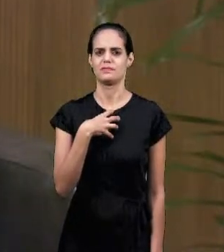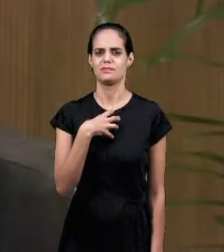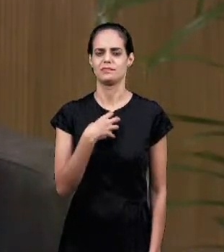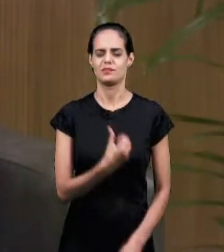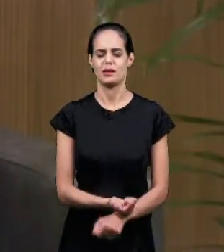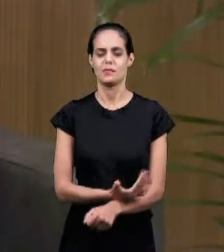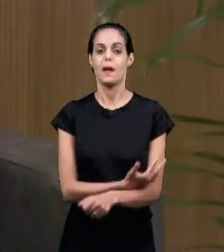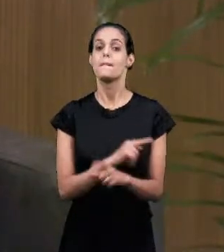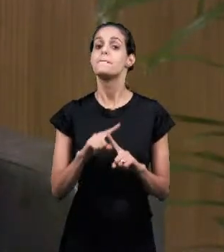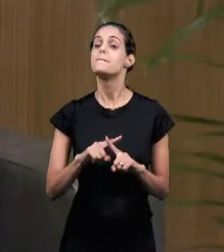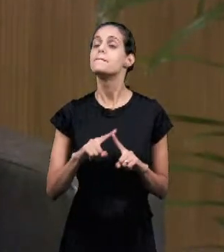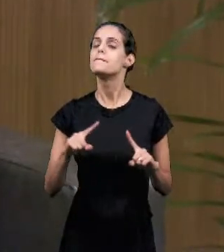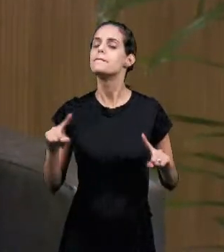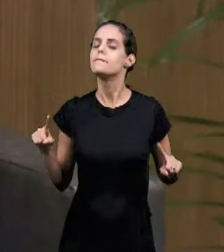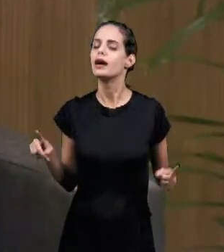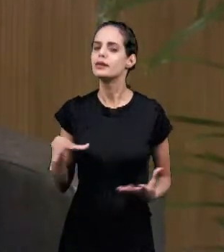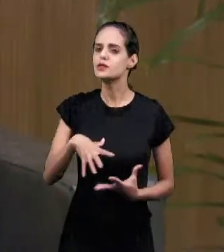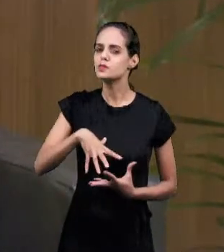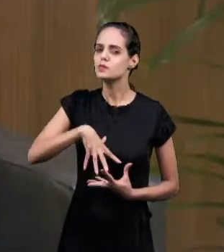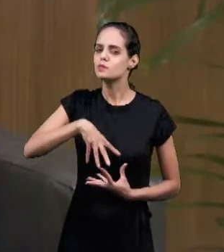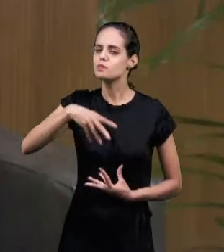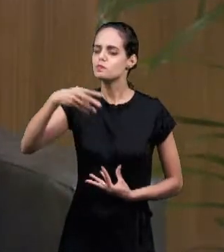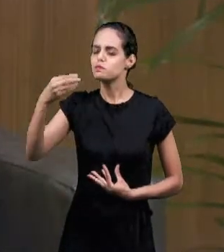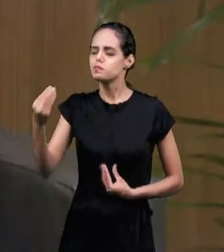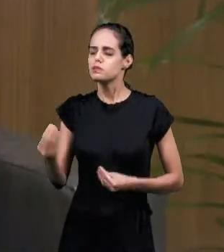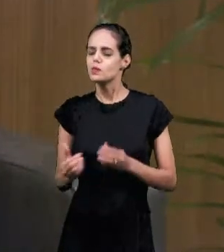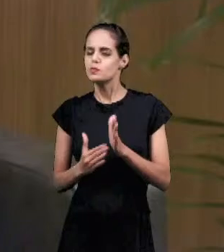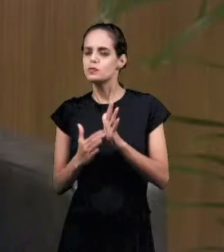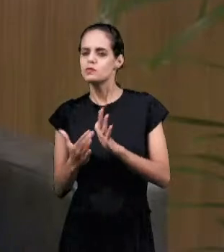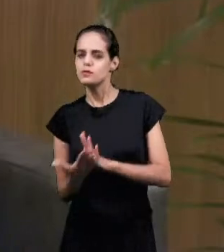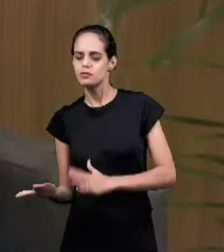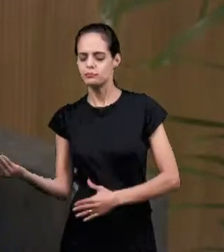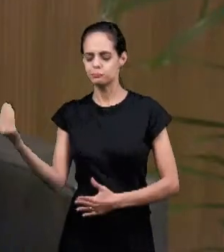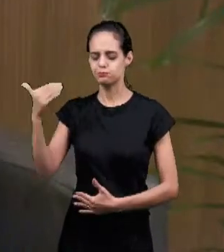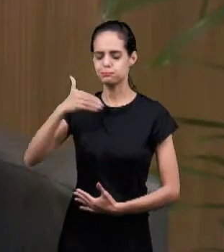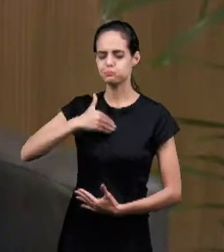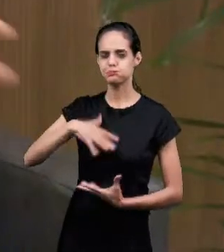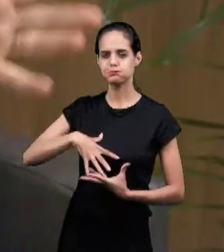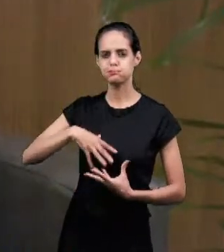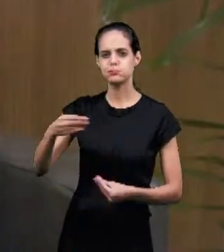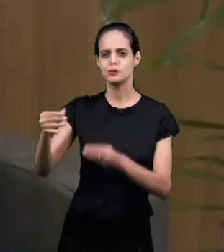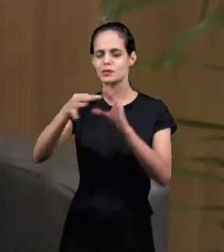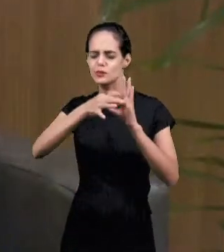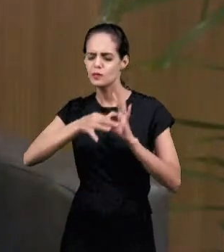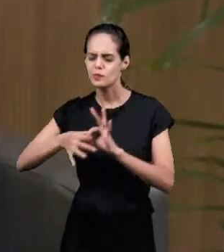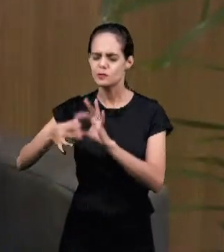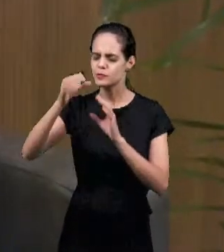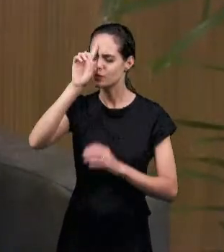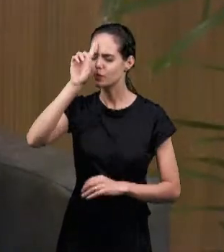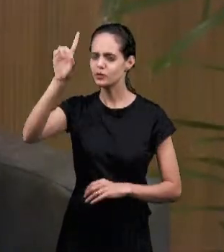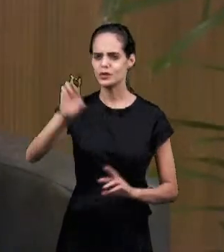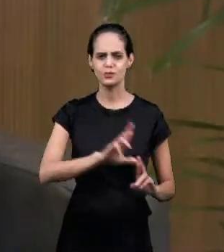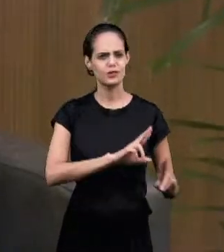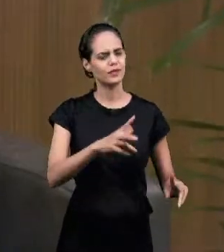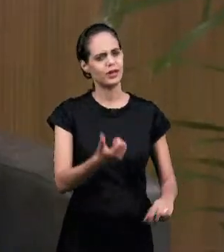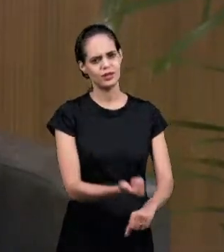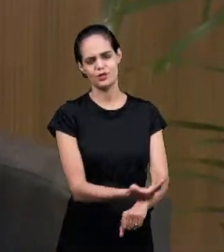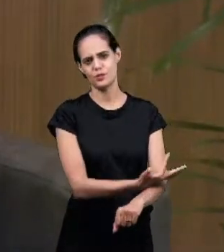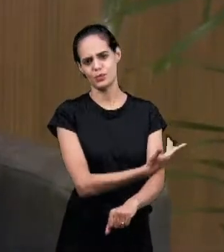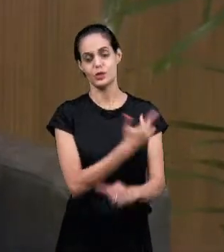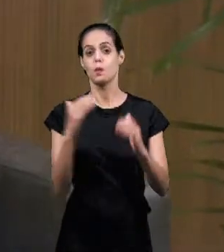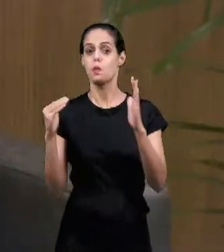quebranta a sua alma. O louvor, ele entra na sua alma, ele entra no seu coração. Ele traz você uma comunhão com Deus, que é diferente de emoção. O